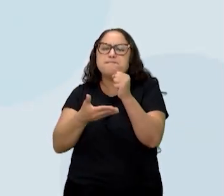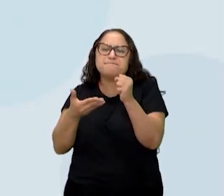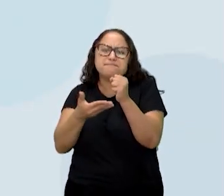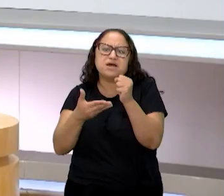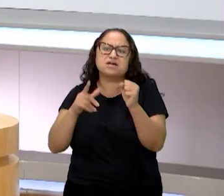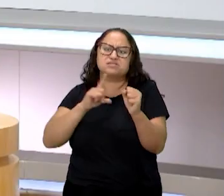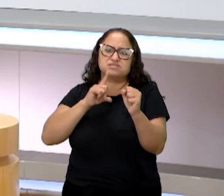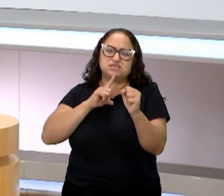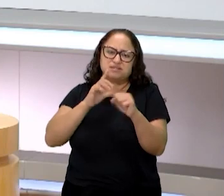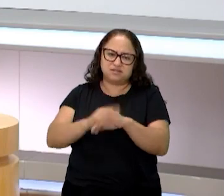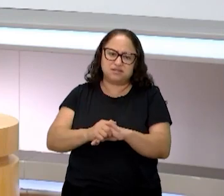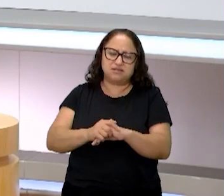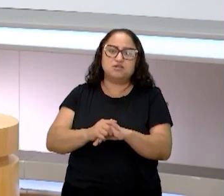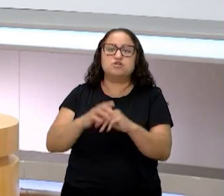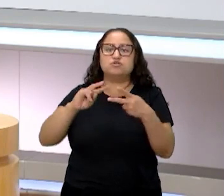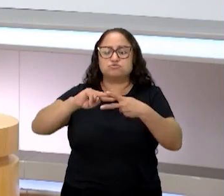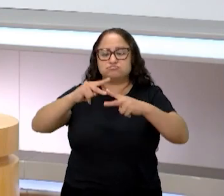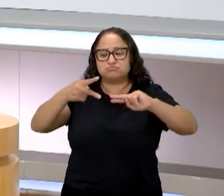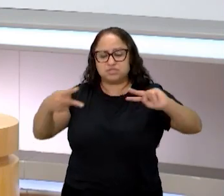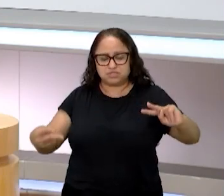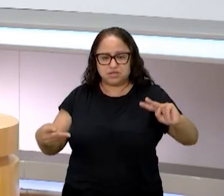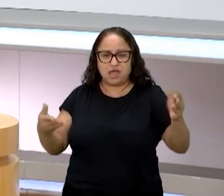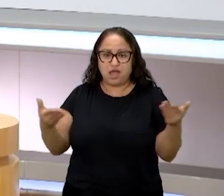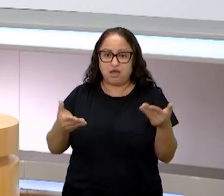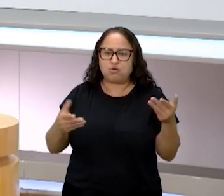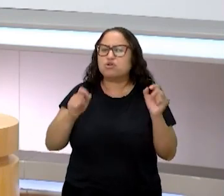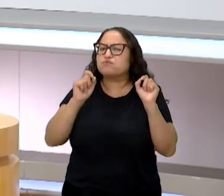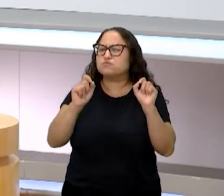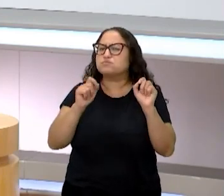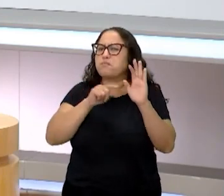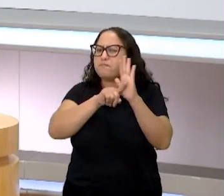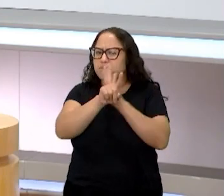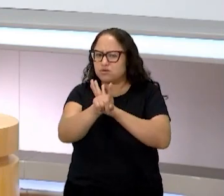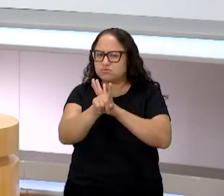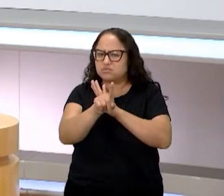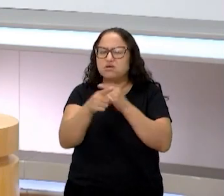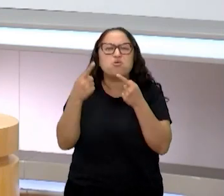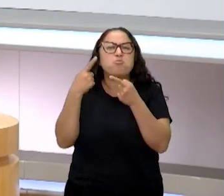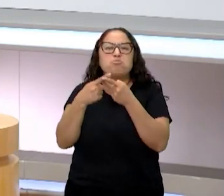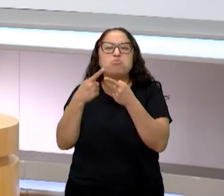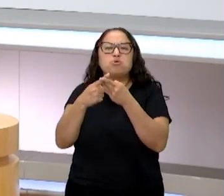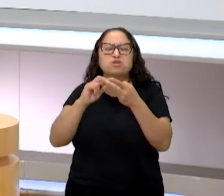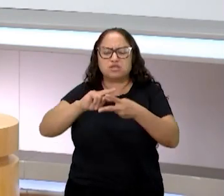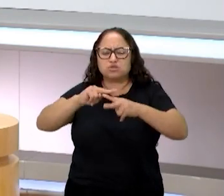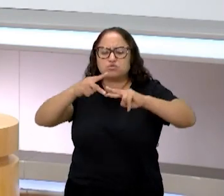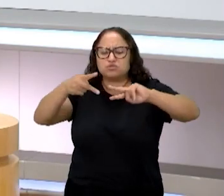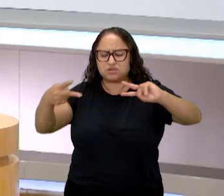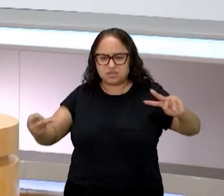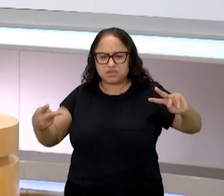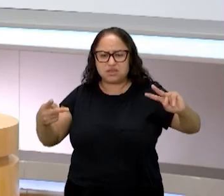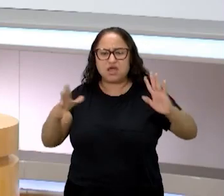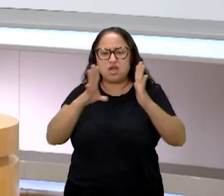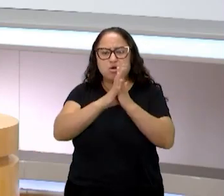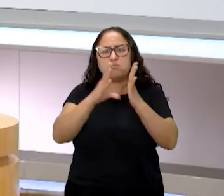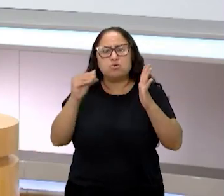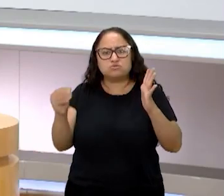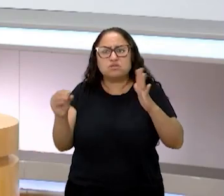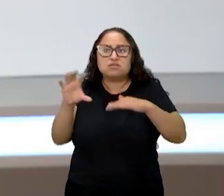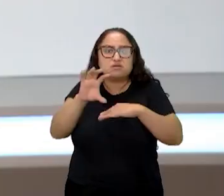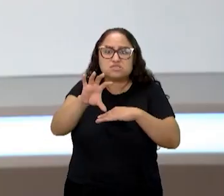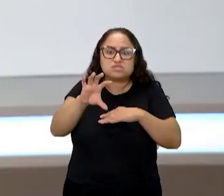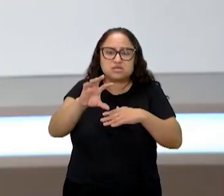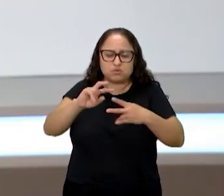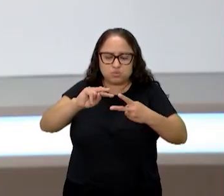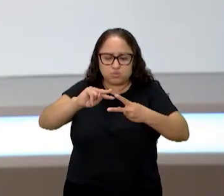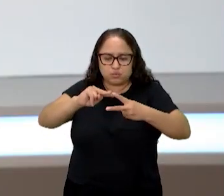básica do DNA. Agora, uma coisa que vocês podem perguntar é por que o DNA ele tem esse modelo assim